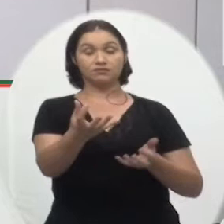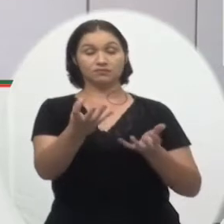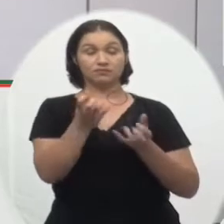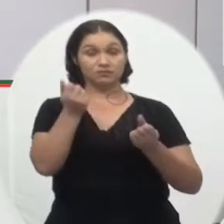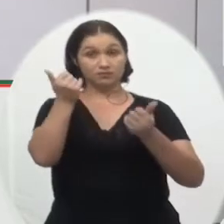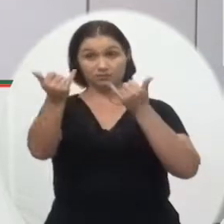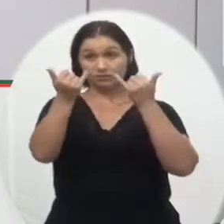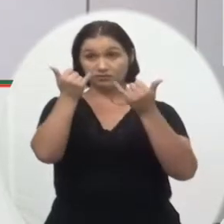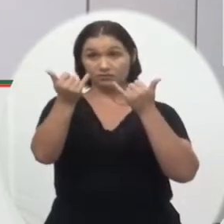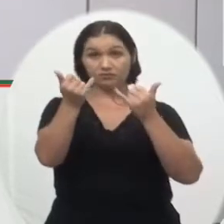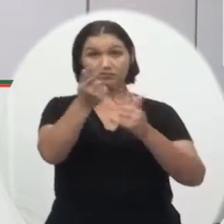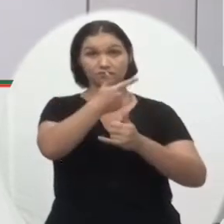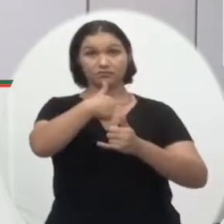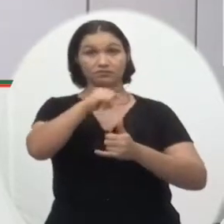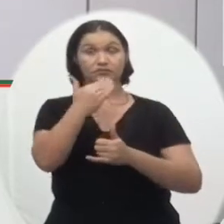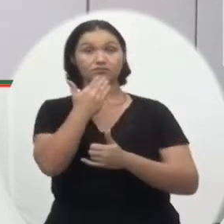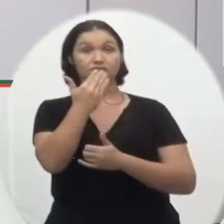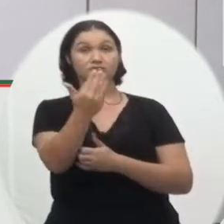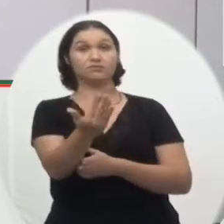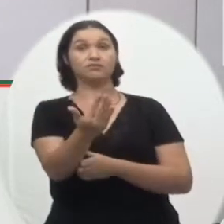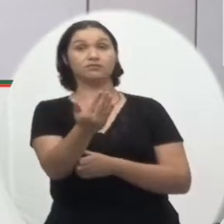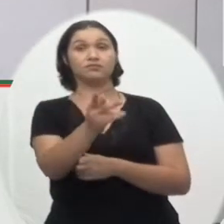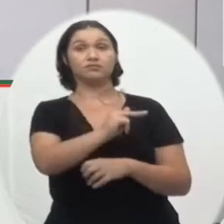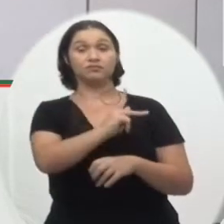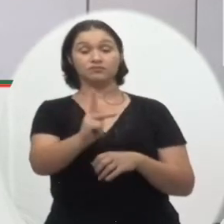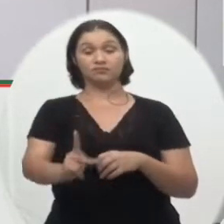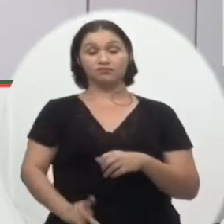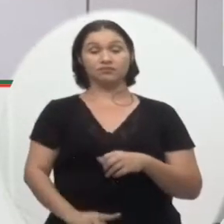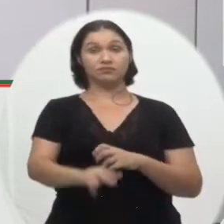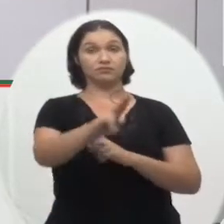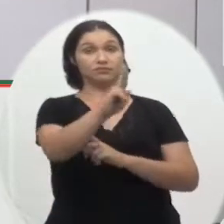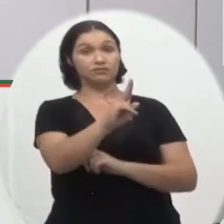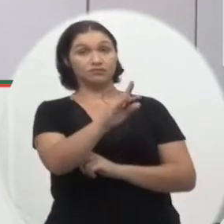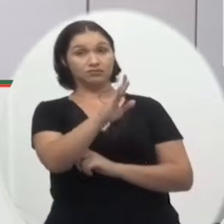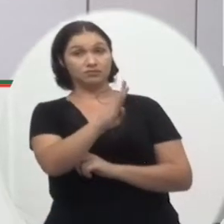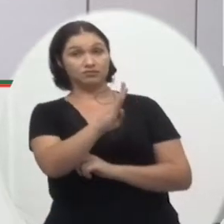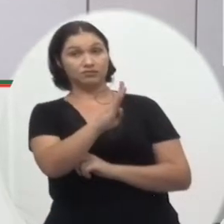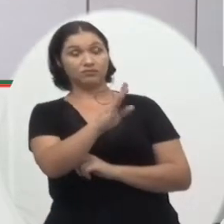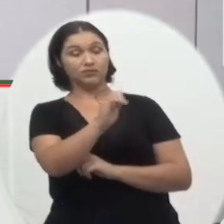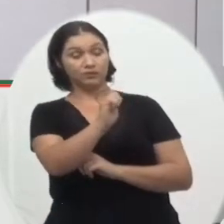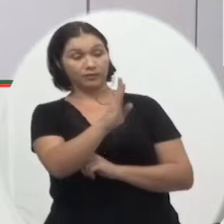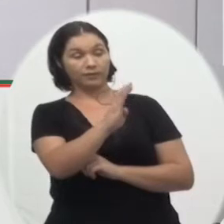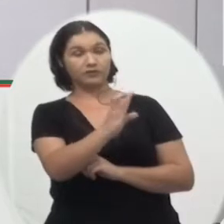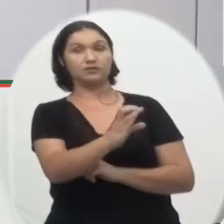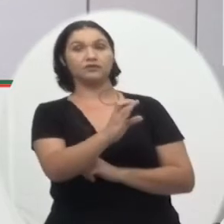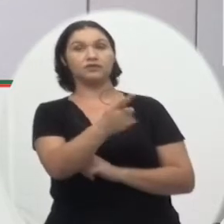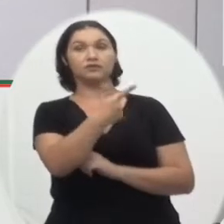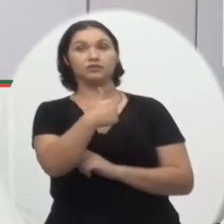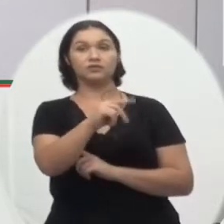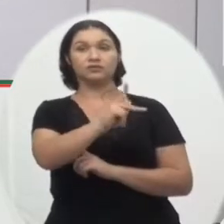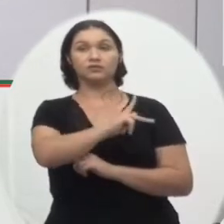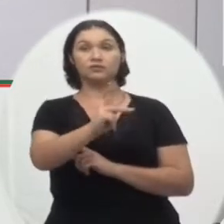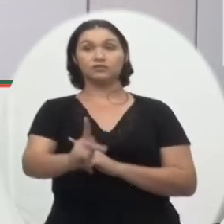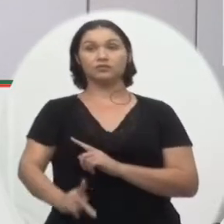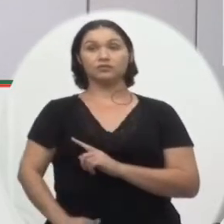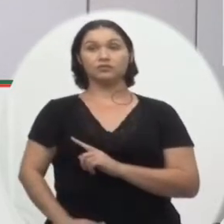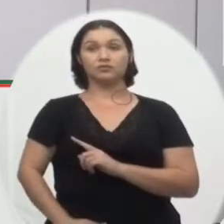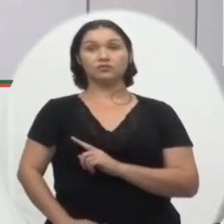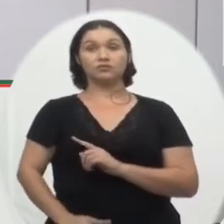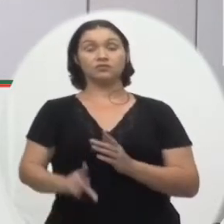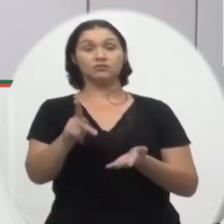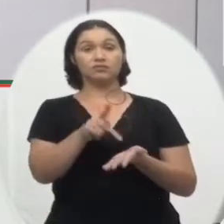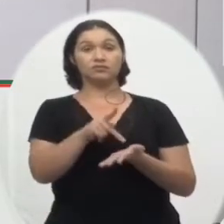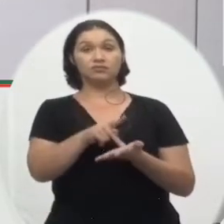transparência. Nós já estamos pedindo aqui, nobre presidente da OABC, também, nobre vereador, que o nosso presidente seja legítimo,